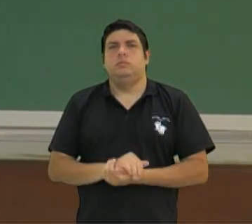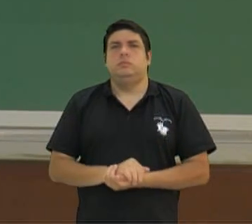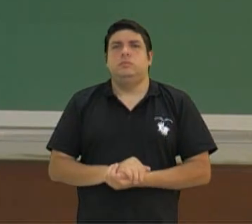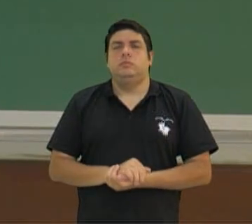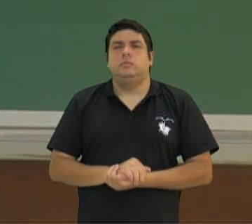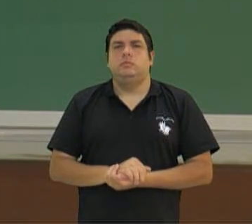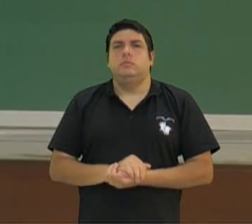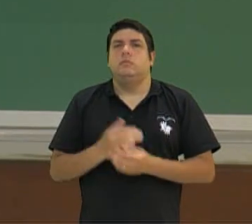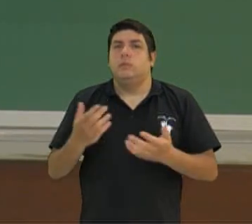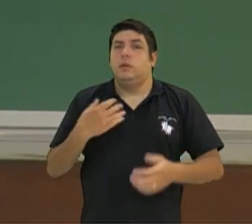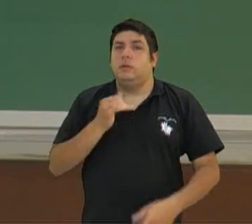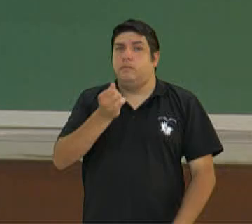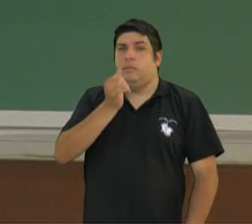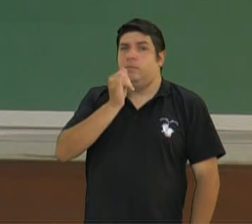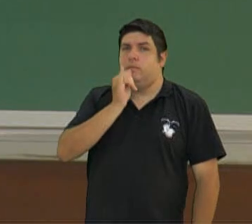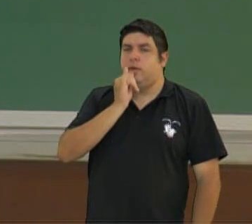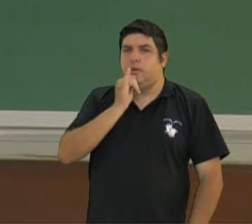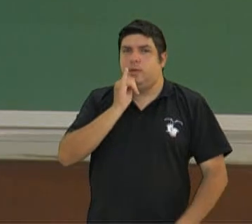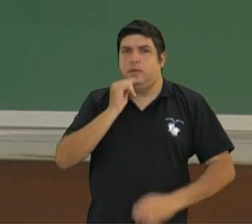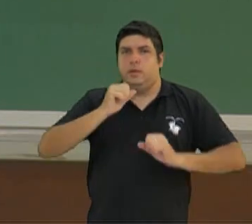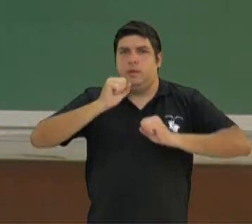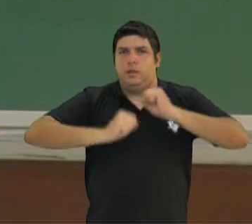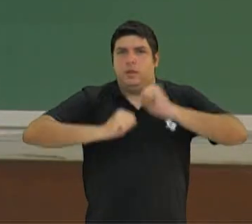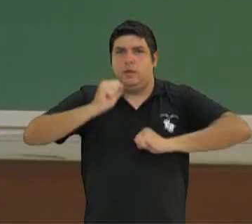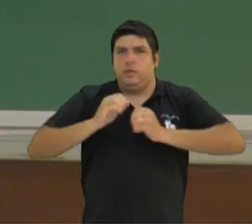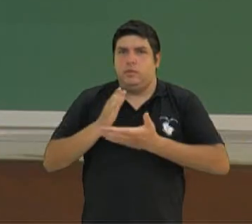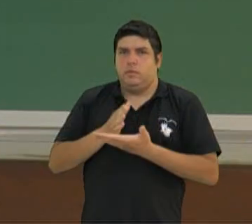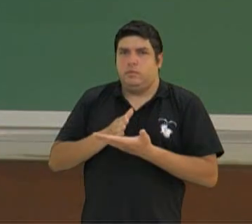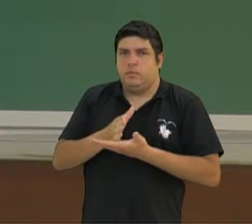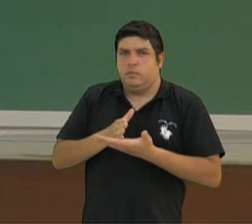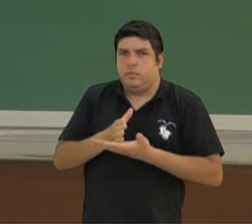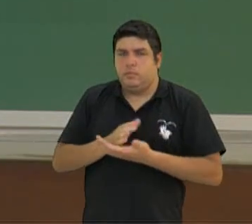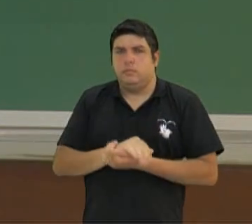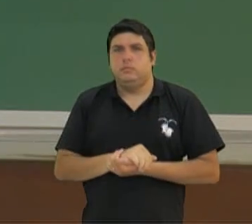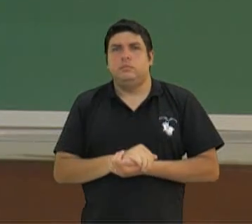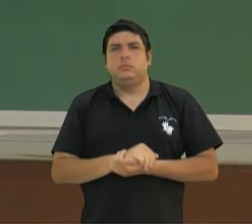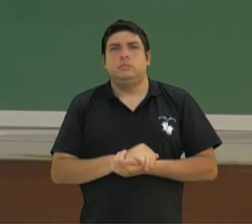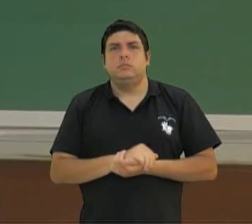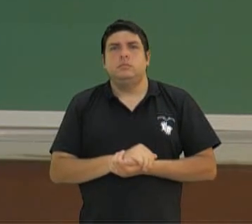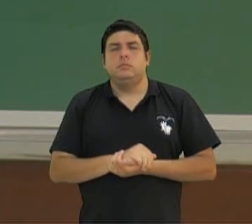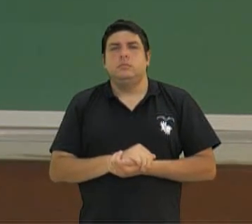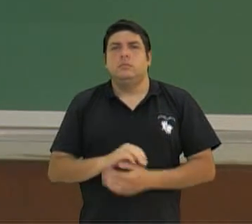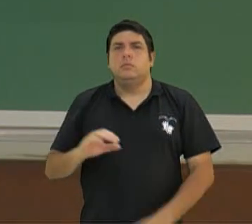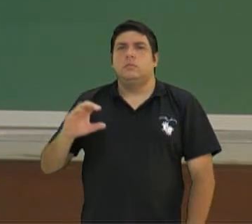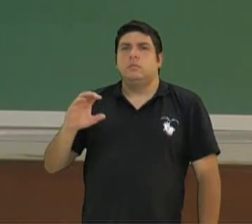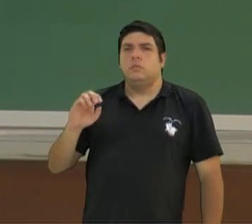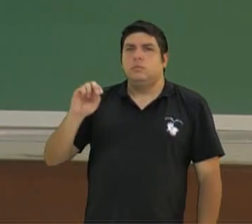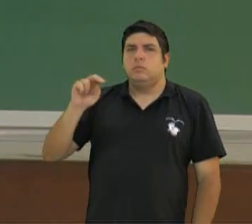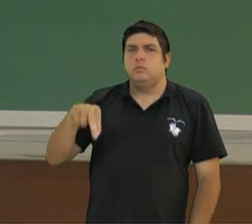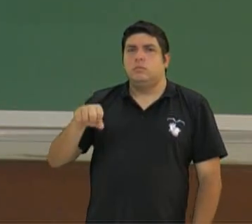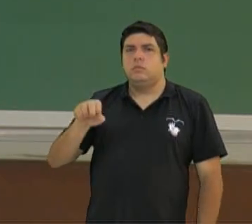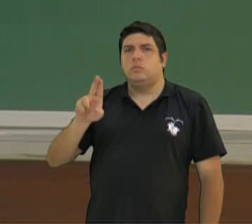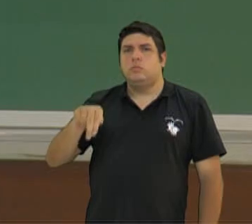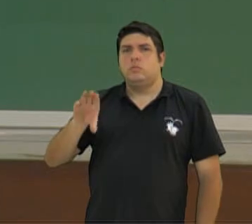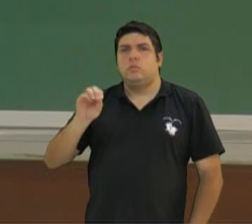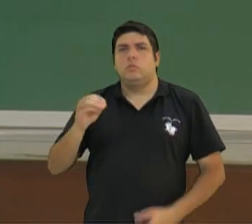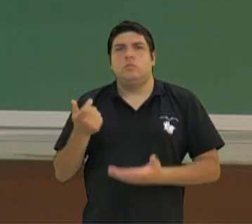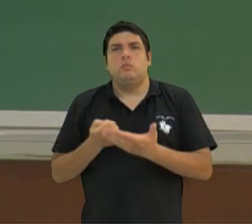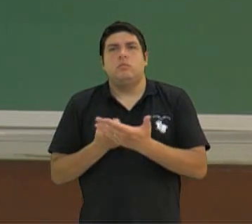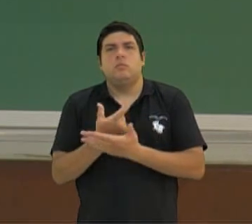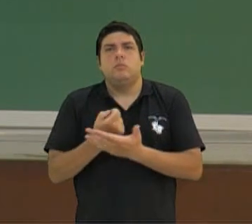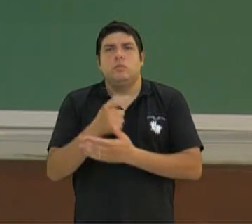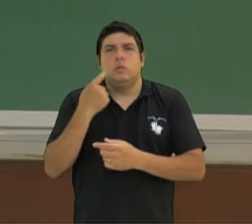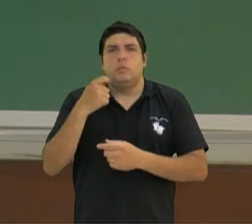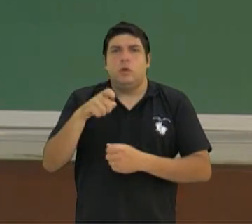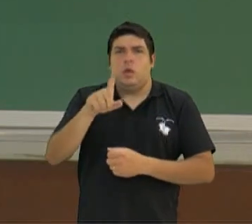ali das indústrias de bens intermediários. E as indústrias de bens de consumo, que são aquelas que estão mais próximas